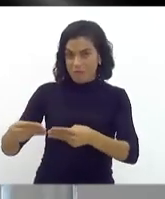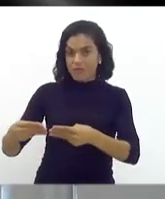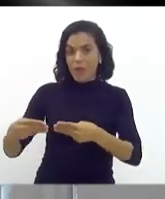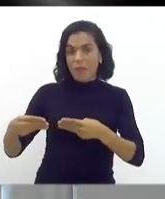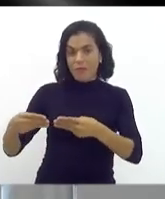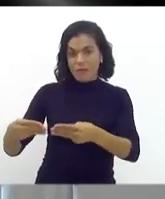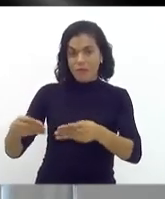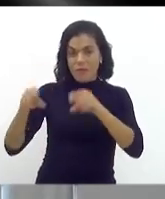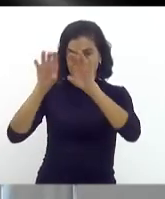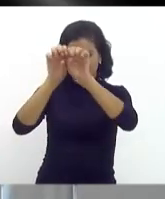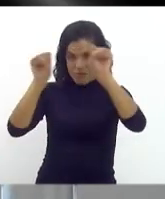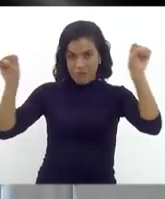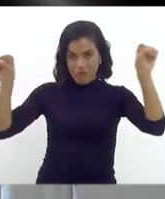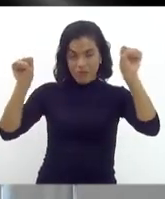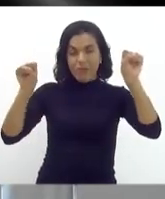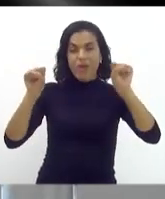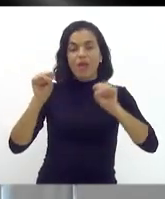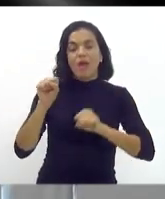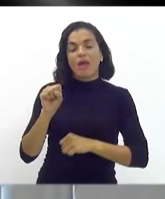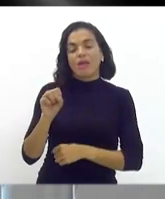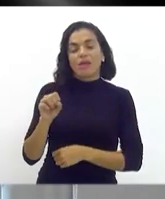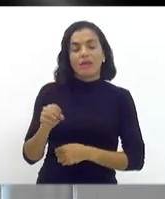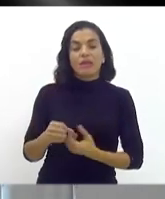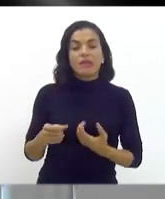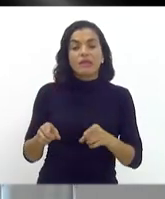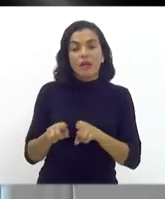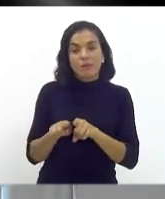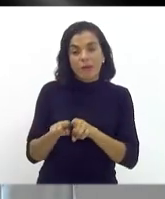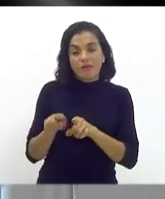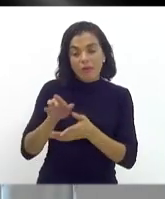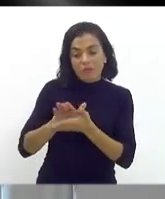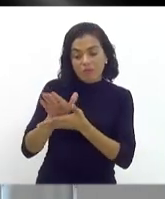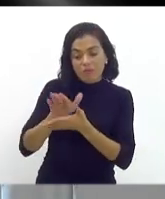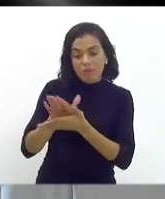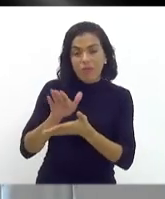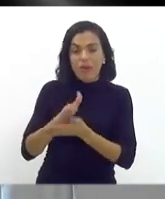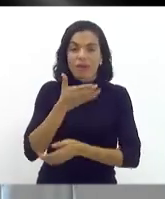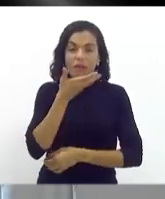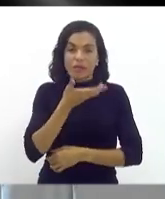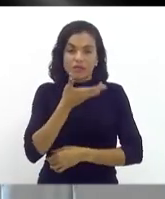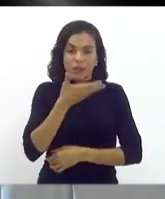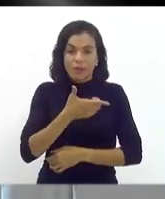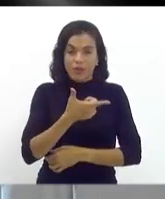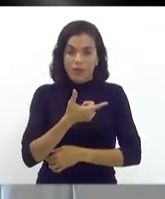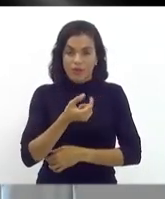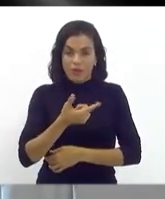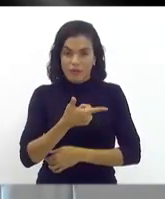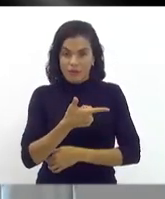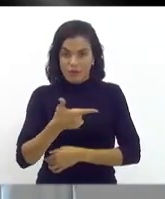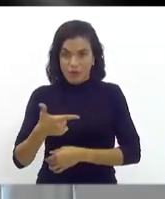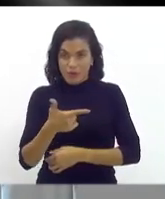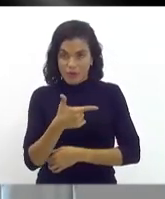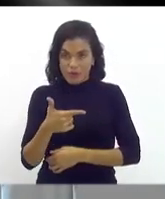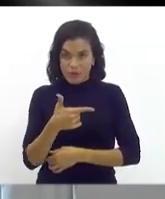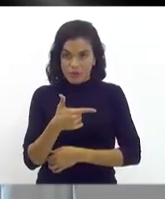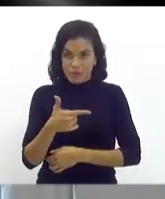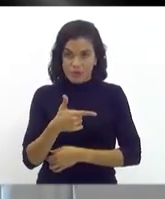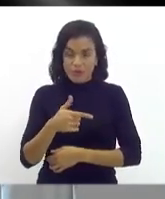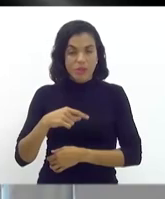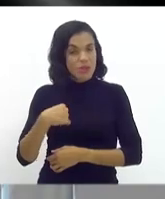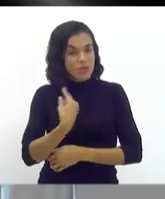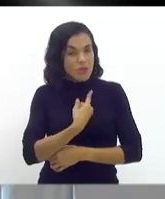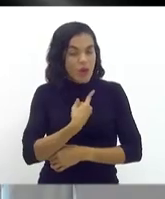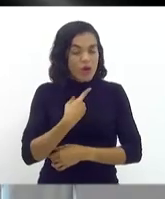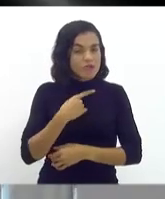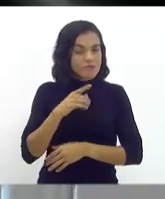ministra do STF presidente do STF e acabou sendo publicado em dezembro de 2022 e nós tivemos